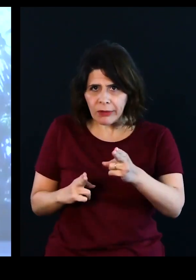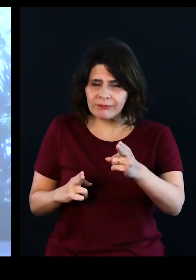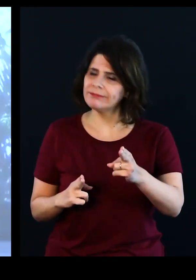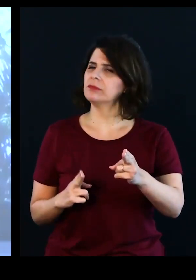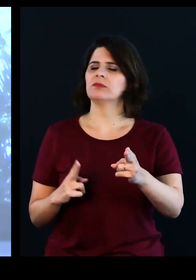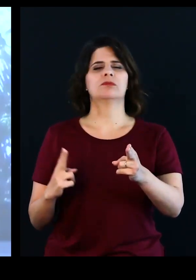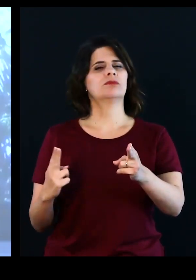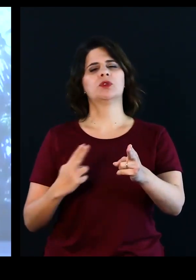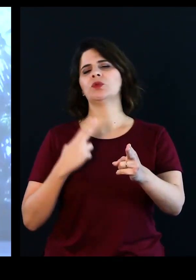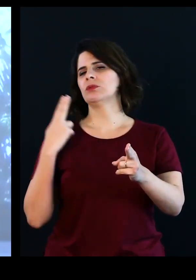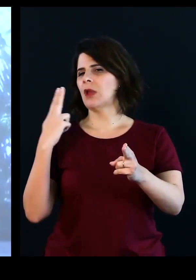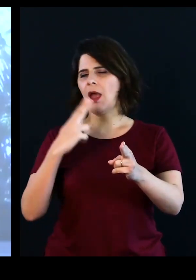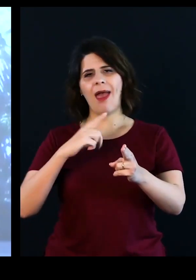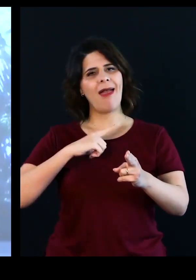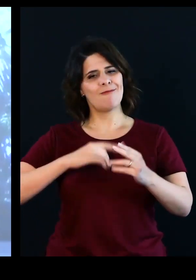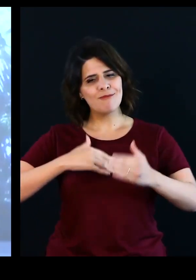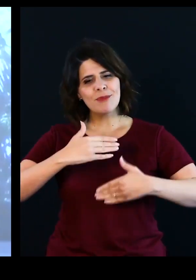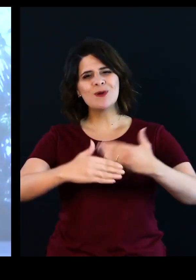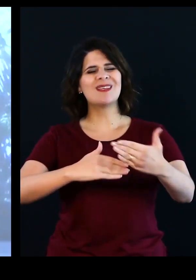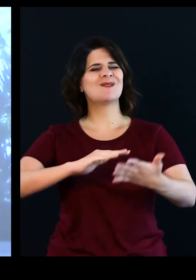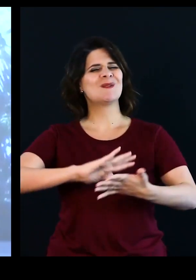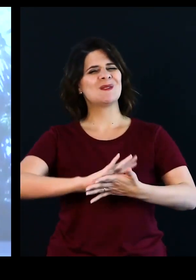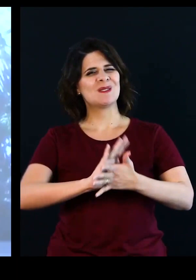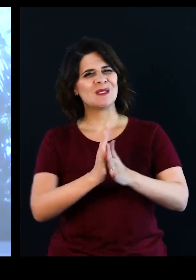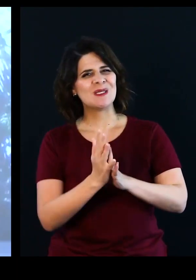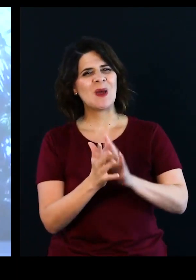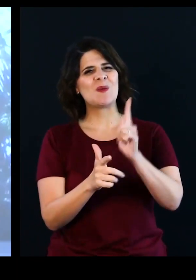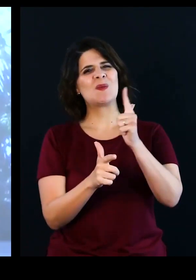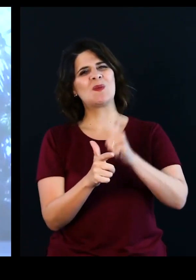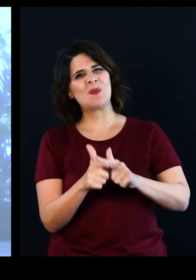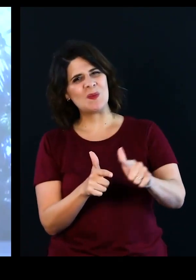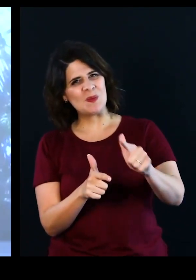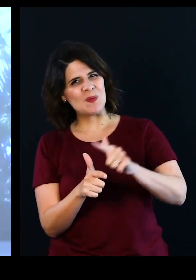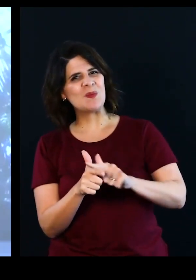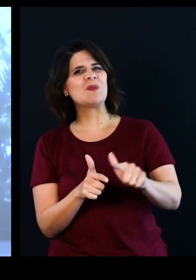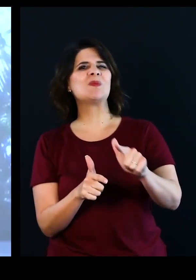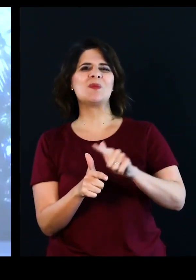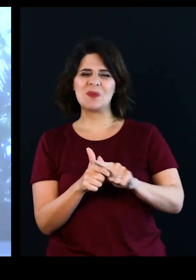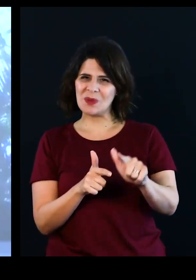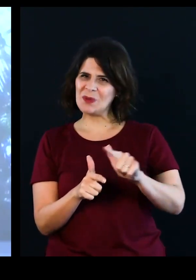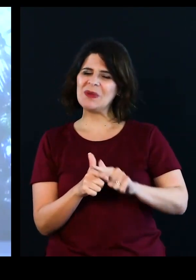processo trágico que está acontecendo, mas se há